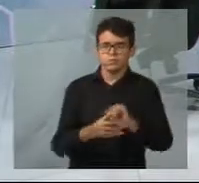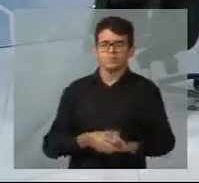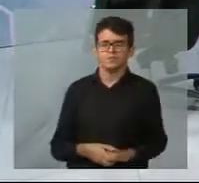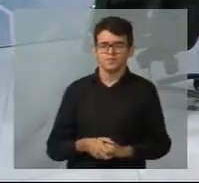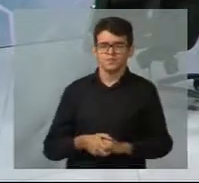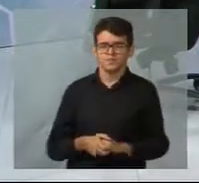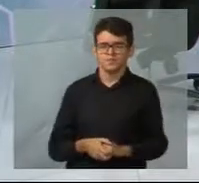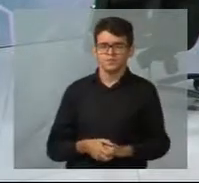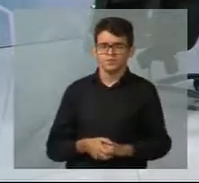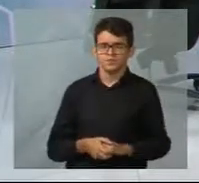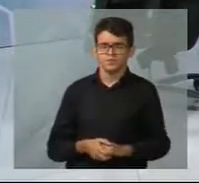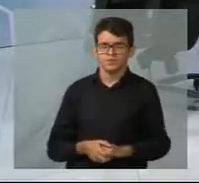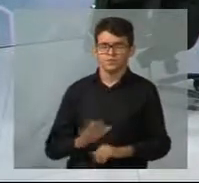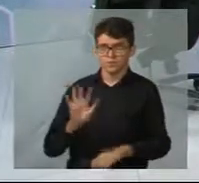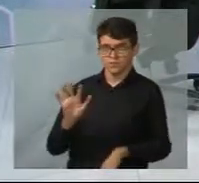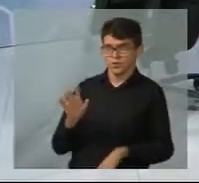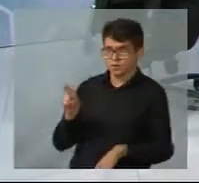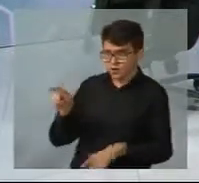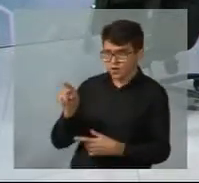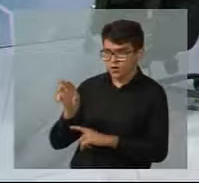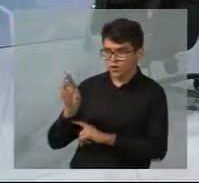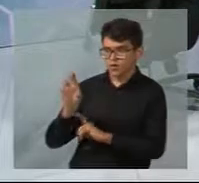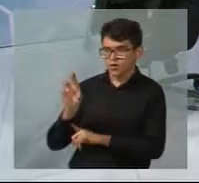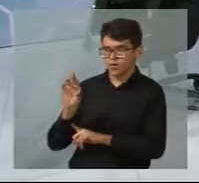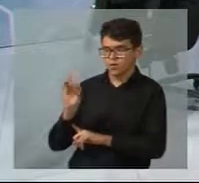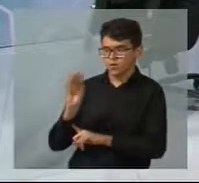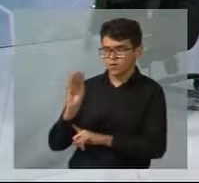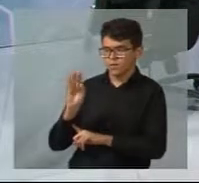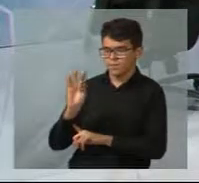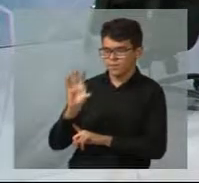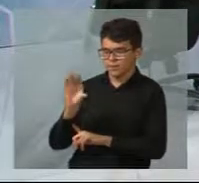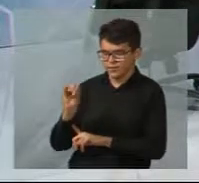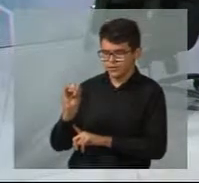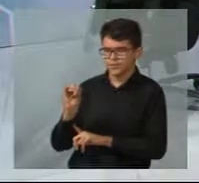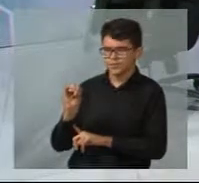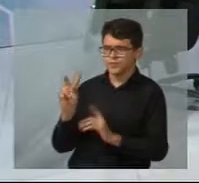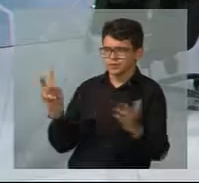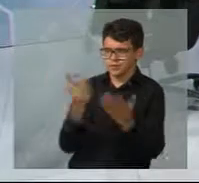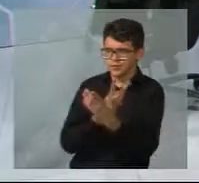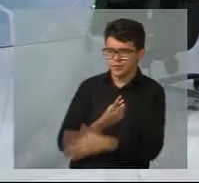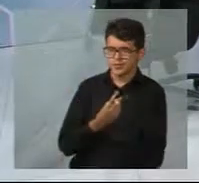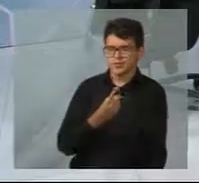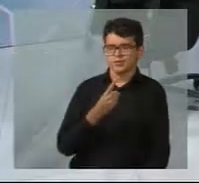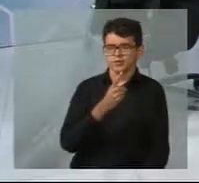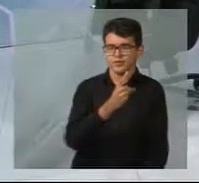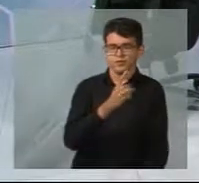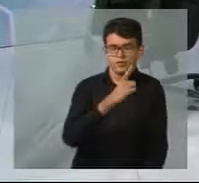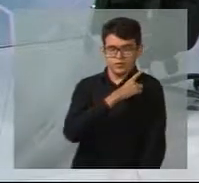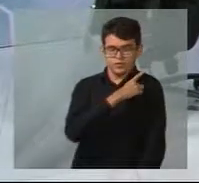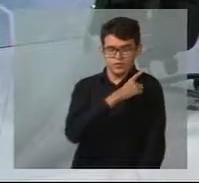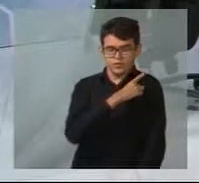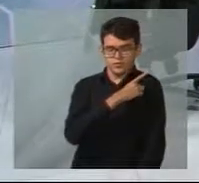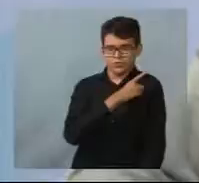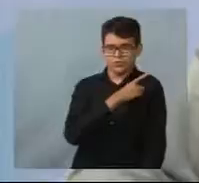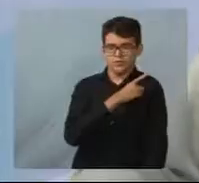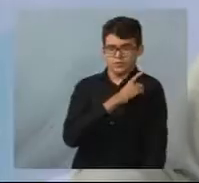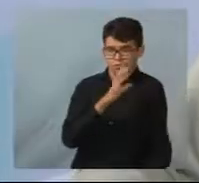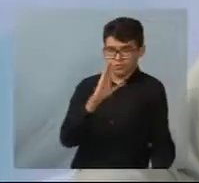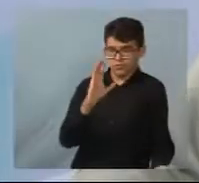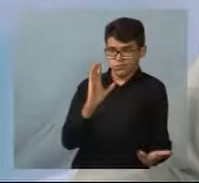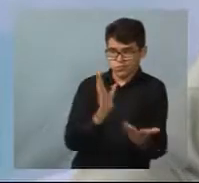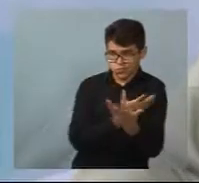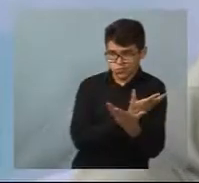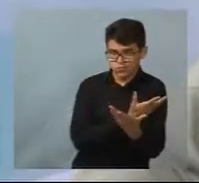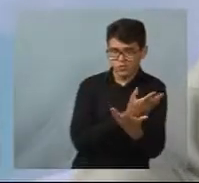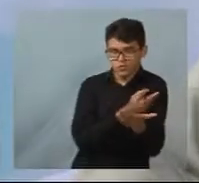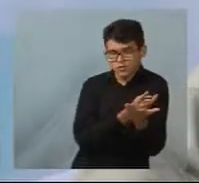bem, o impeachment da presidente Dilma foi por conta do